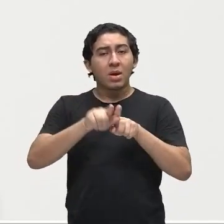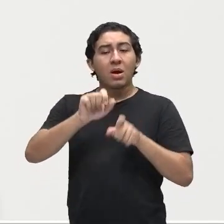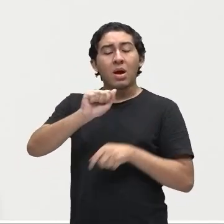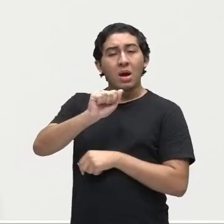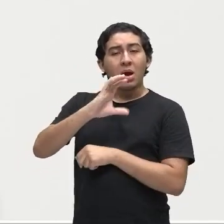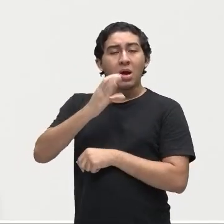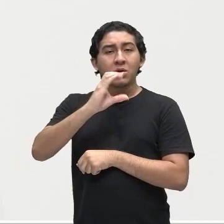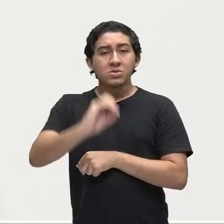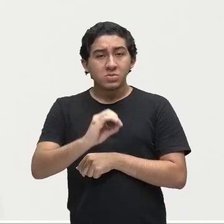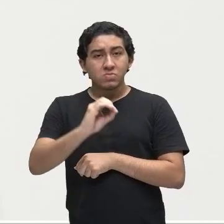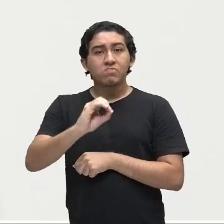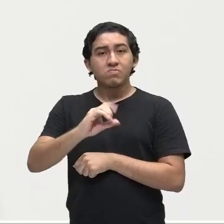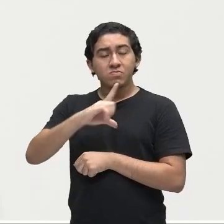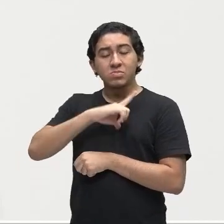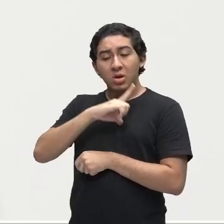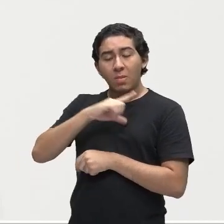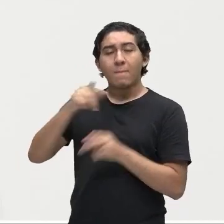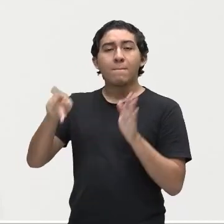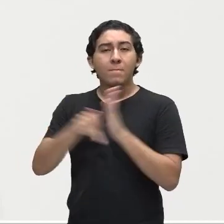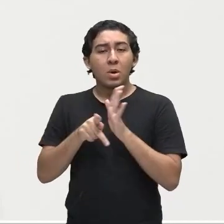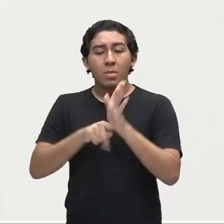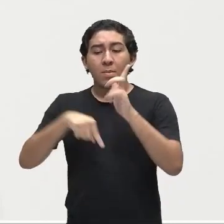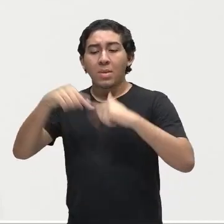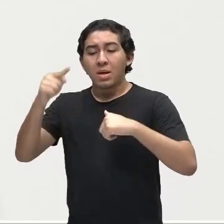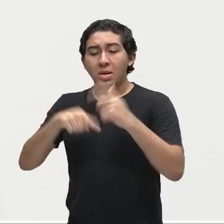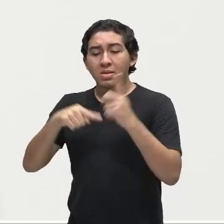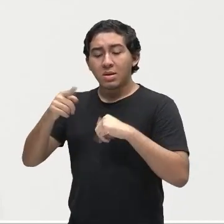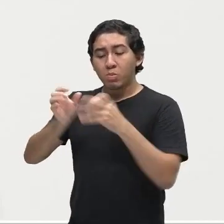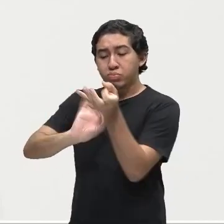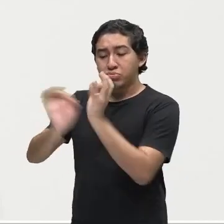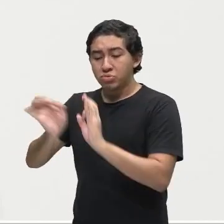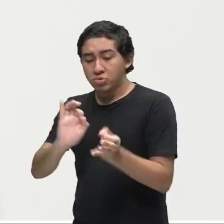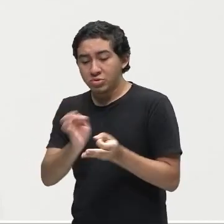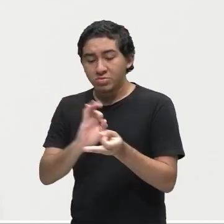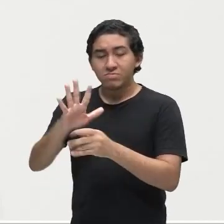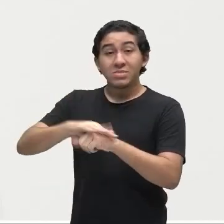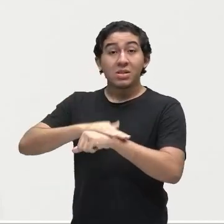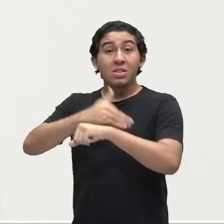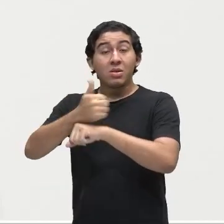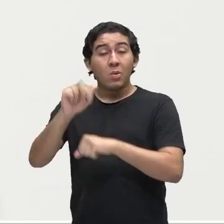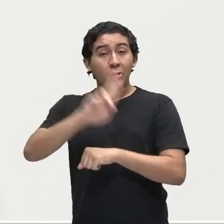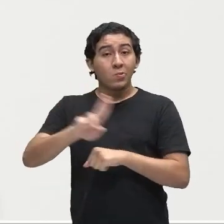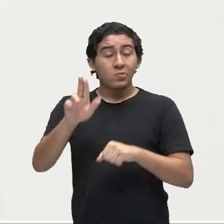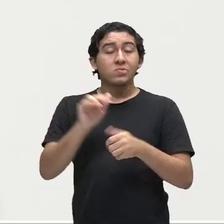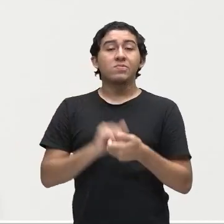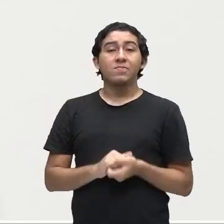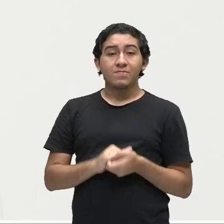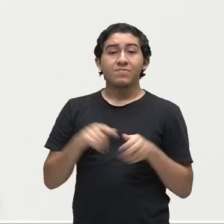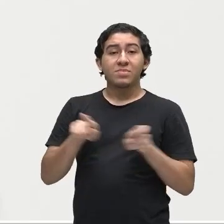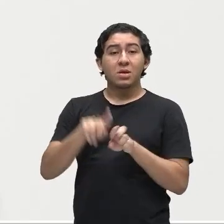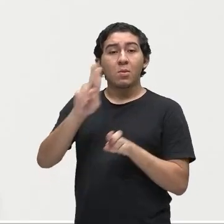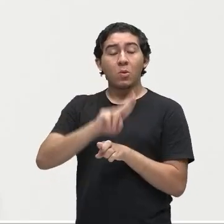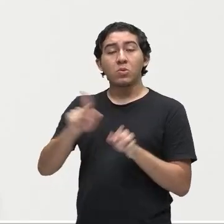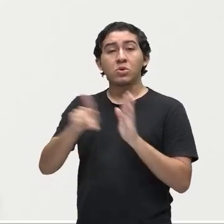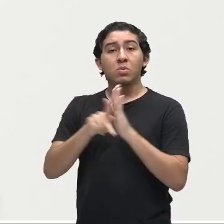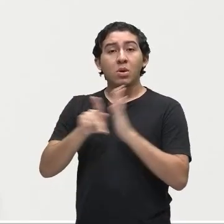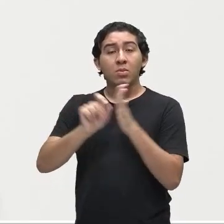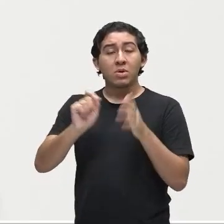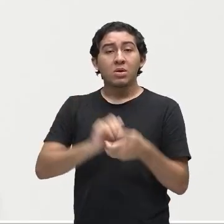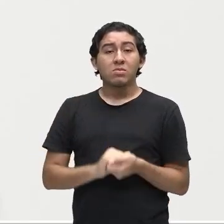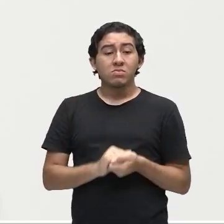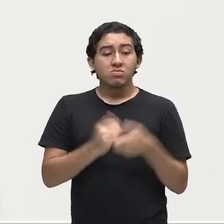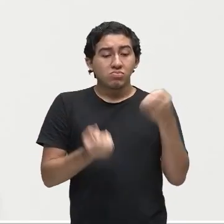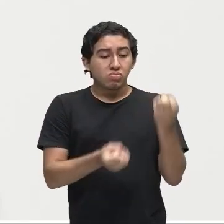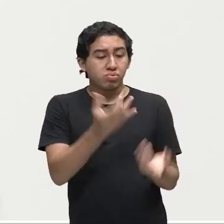iriam colaborar com ferramentas cada vez melhores. Vamos ver também a utilização de fornos de